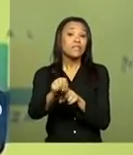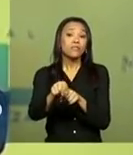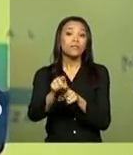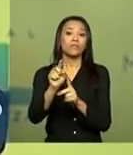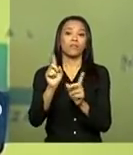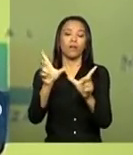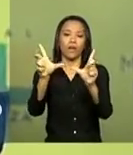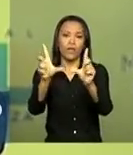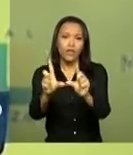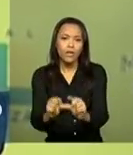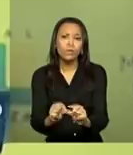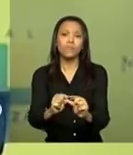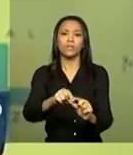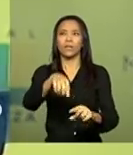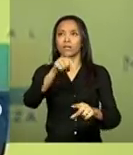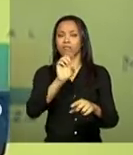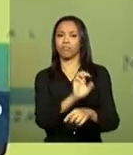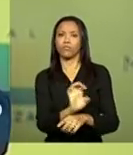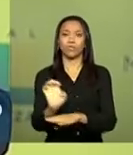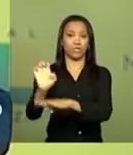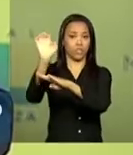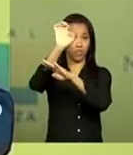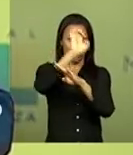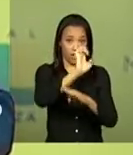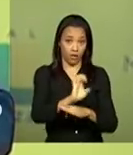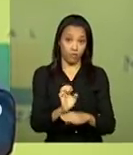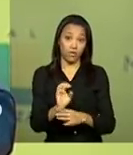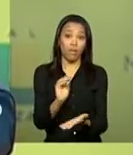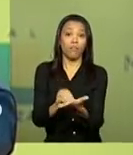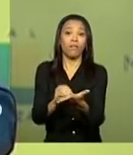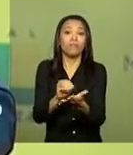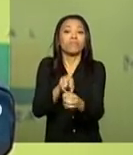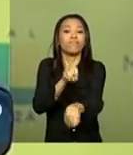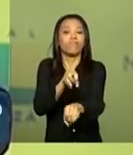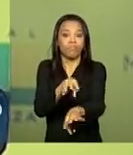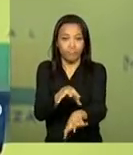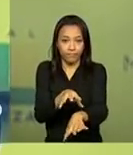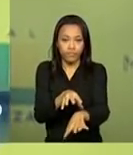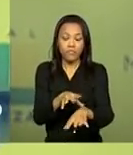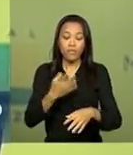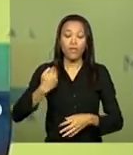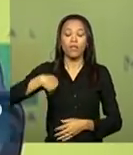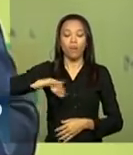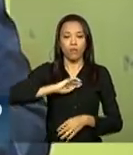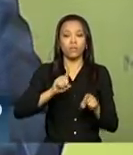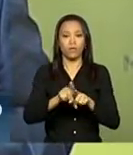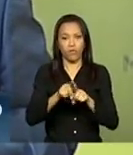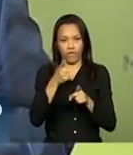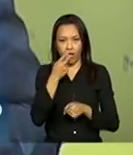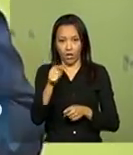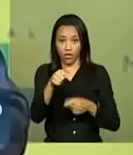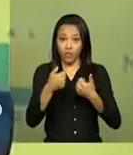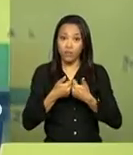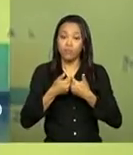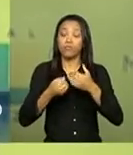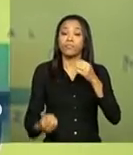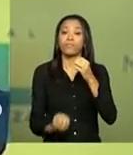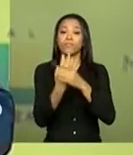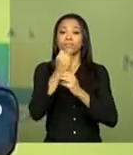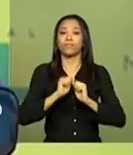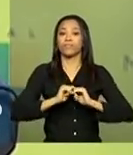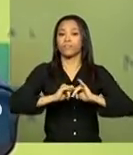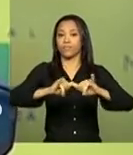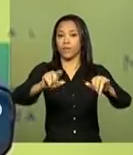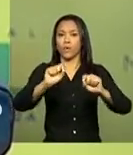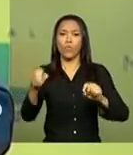as desigualdades entre os estados brasileiros. Queria dizer que também nós inauguramos um novo padrão de